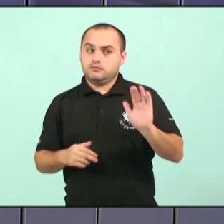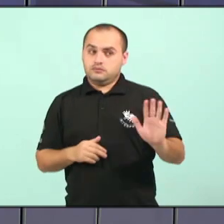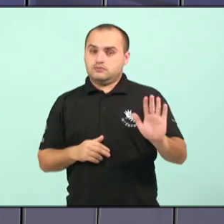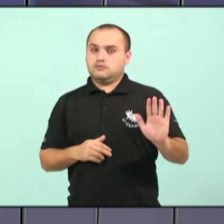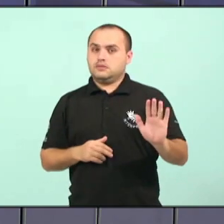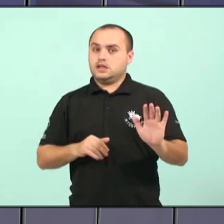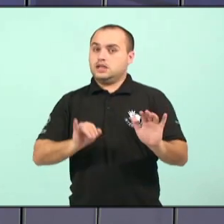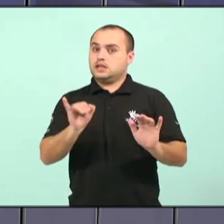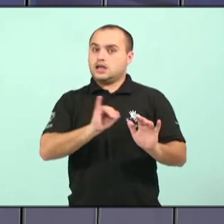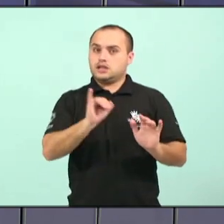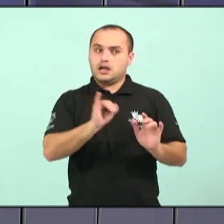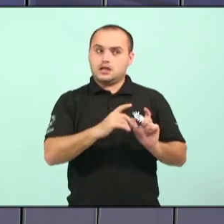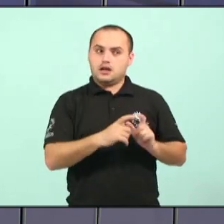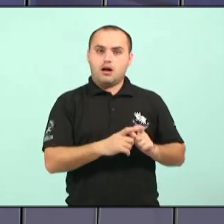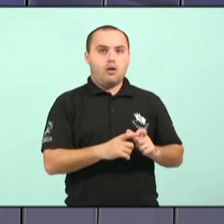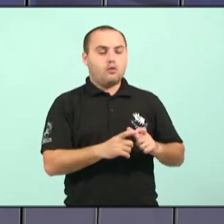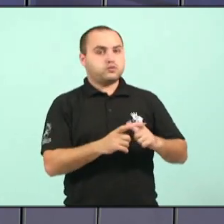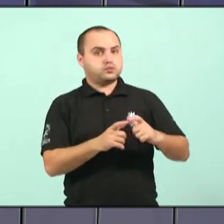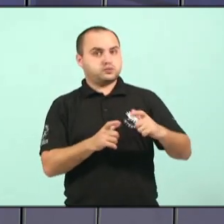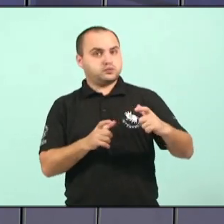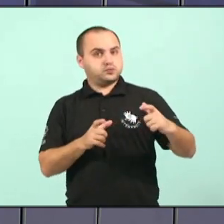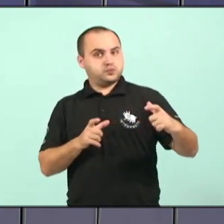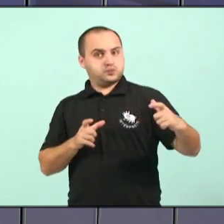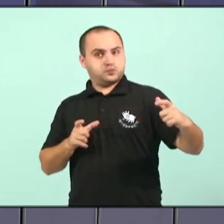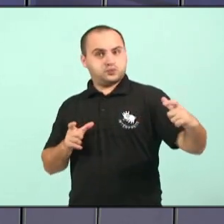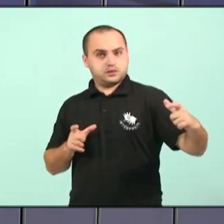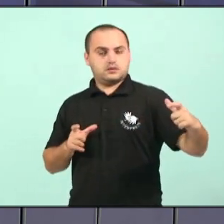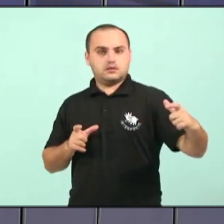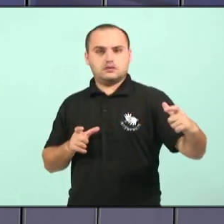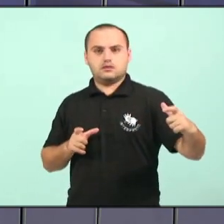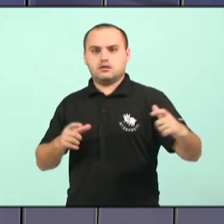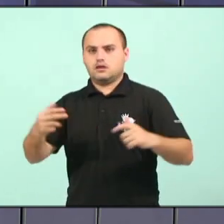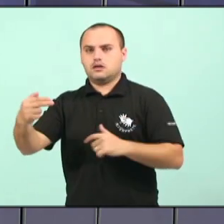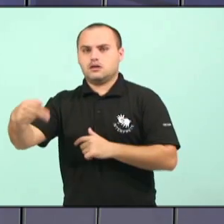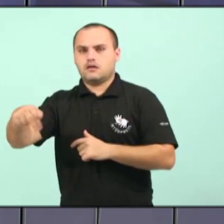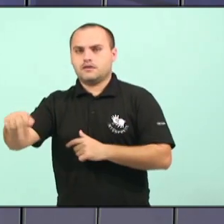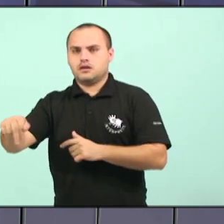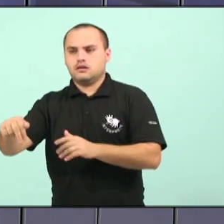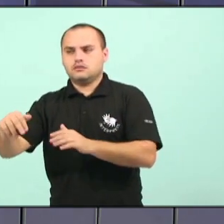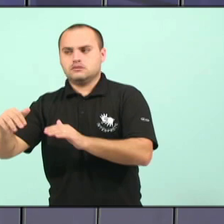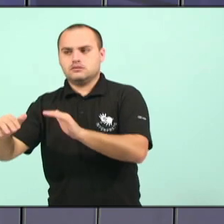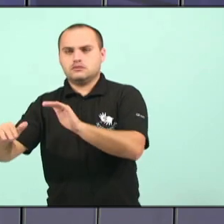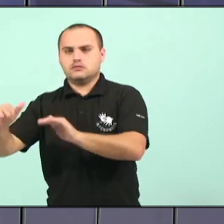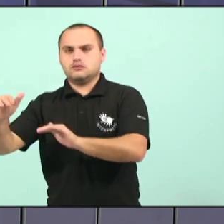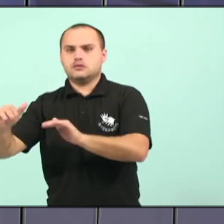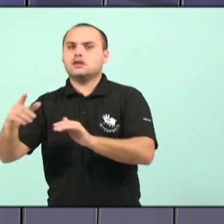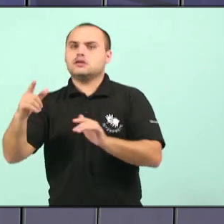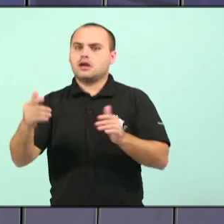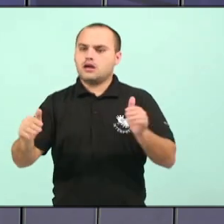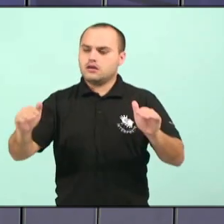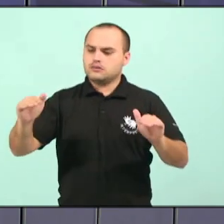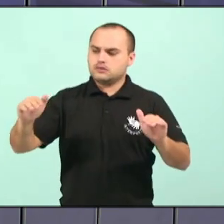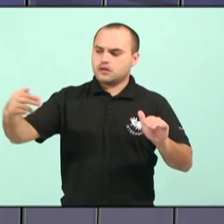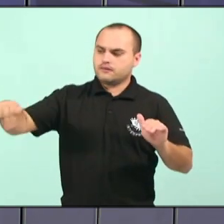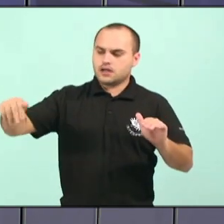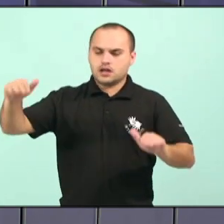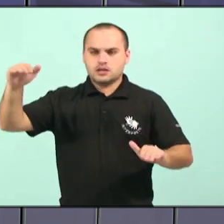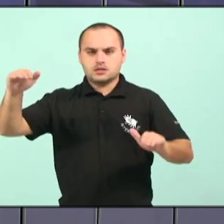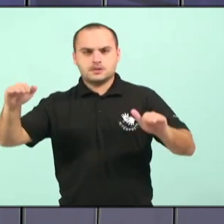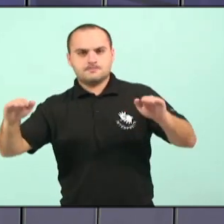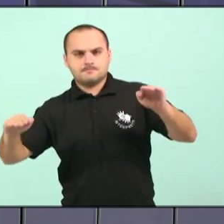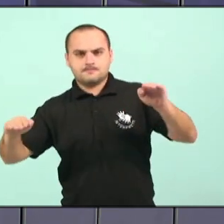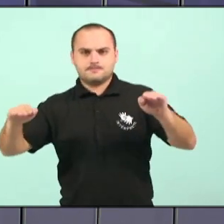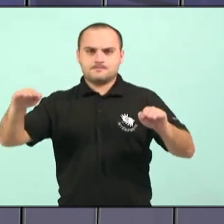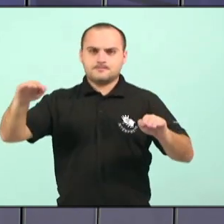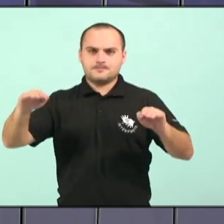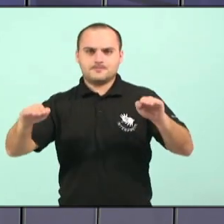está crescendo muito. Navegantes vem, nós estamos voltando a equilibrar a movimentação de carga nos últimos meses.